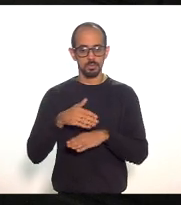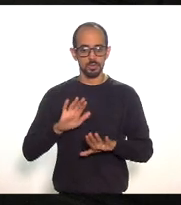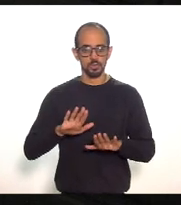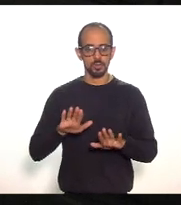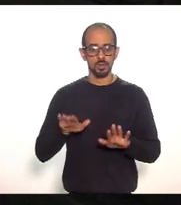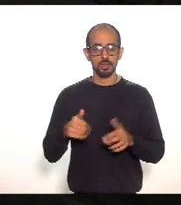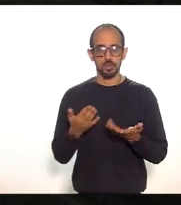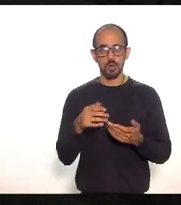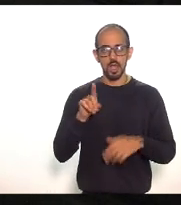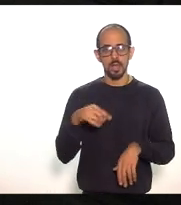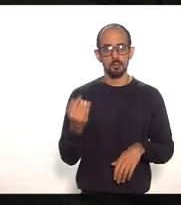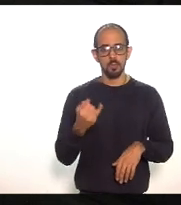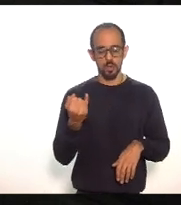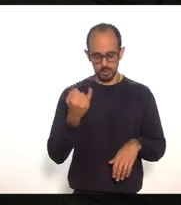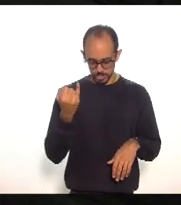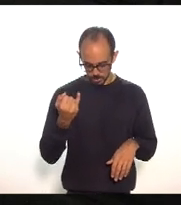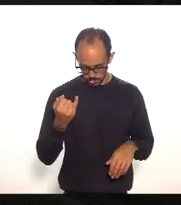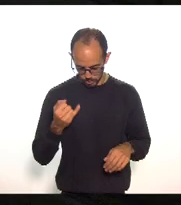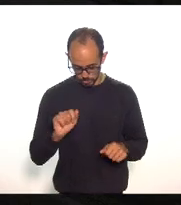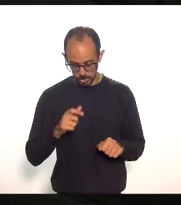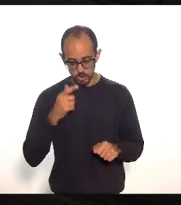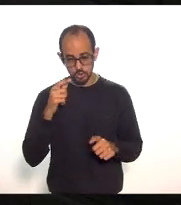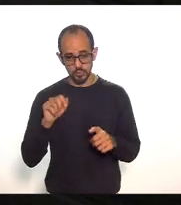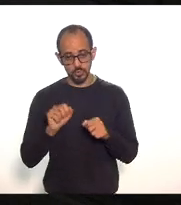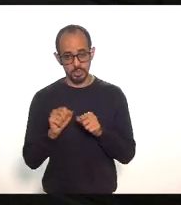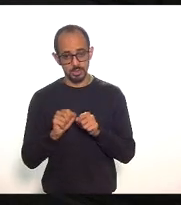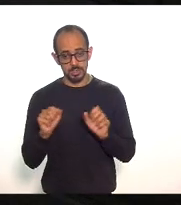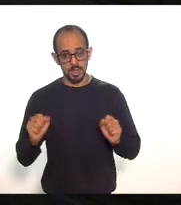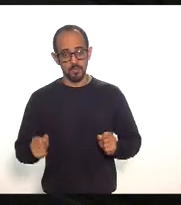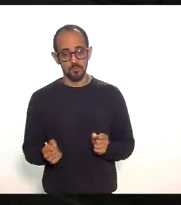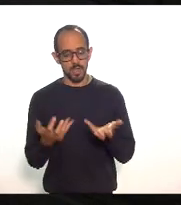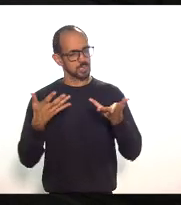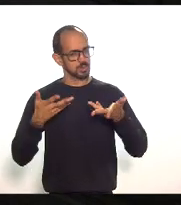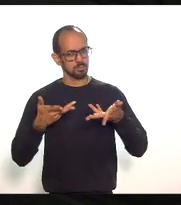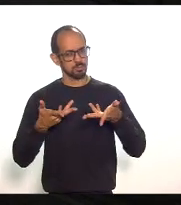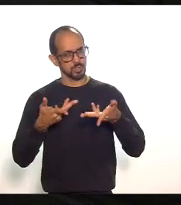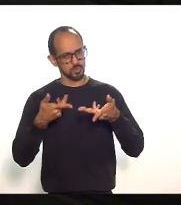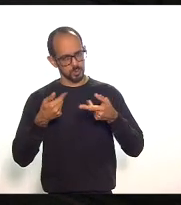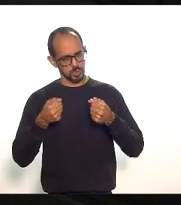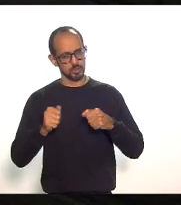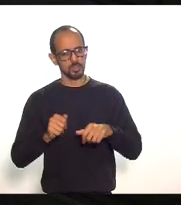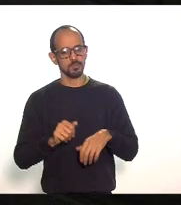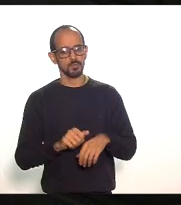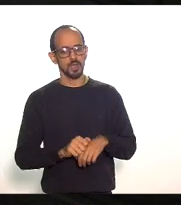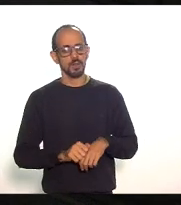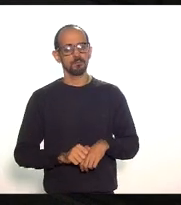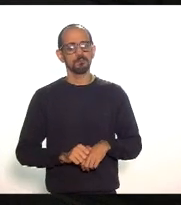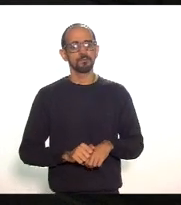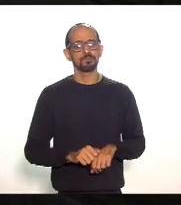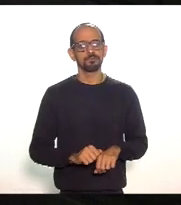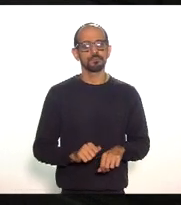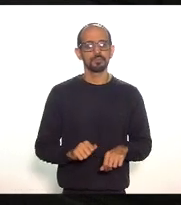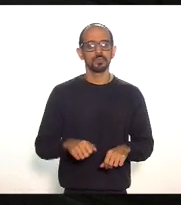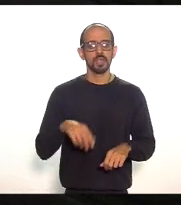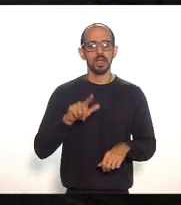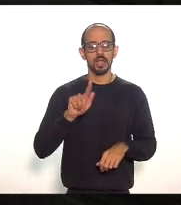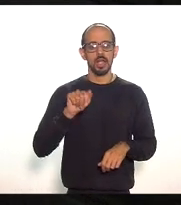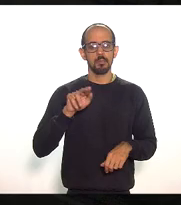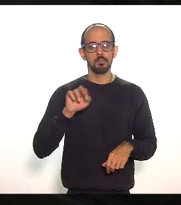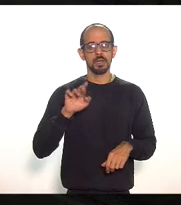Fundamental para cada vez mais tornar essa festa tão bela, com direito, como o presidente colocou aqui, a